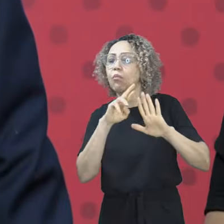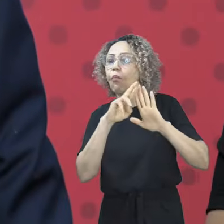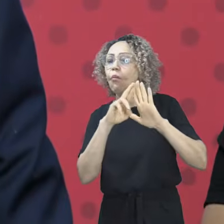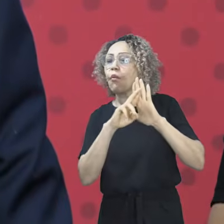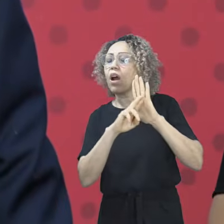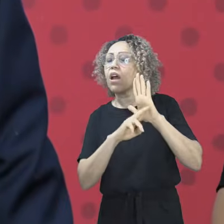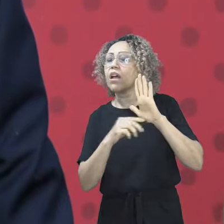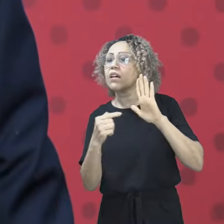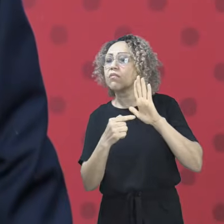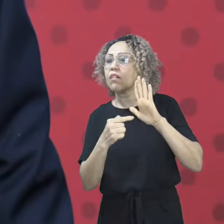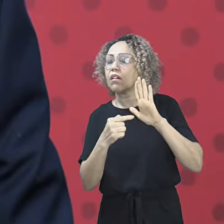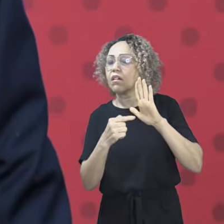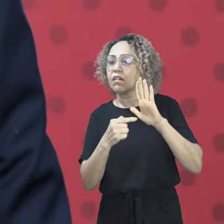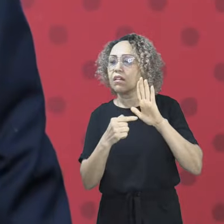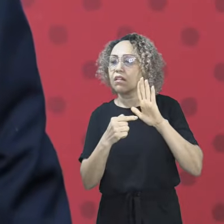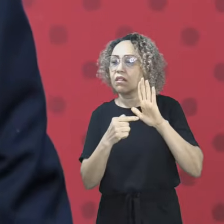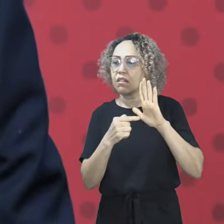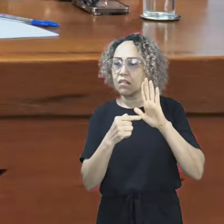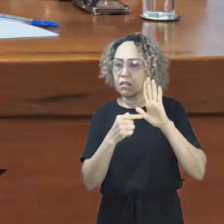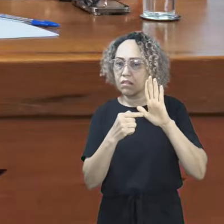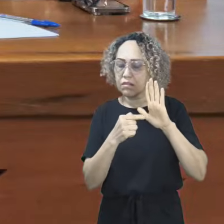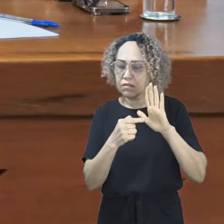de nunca